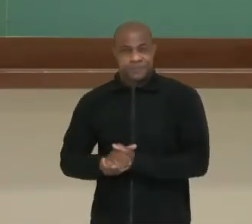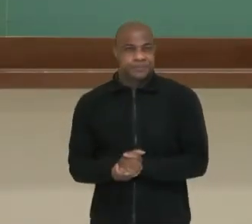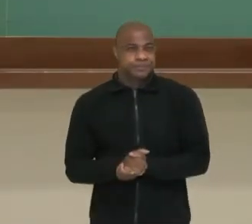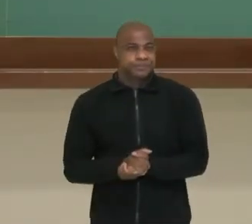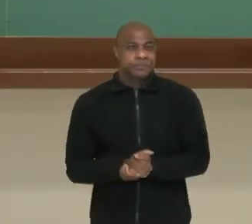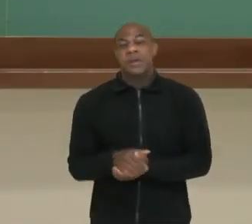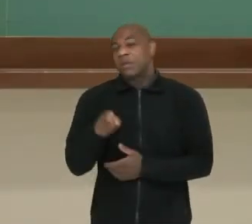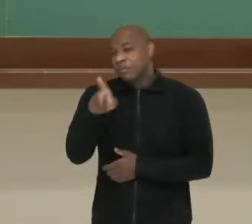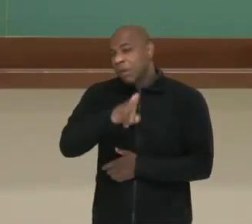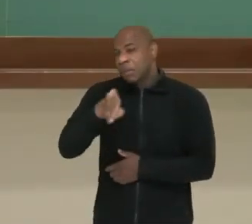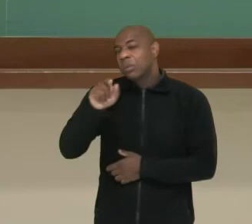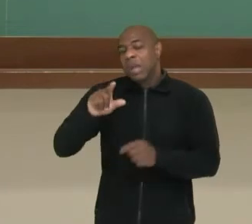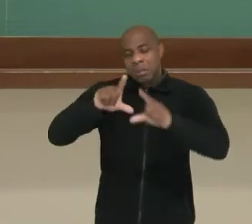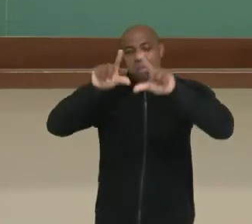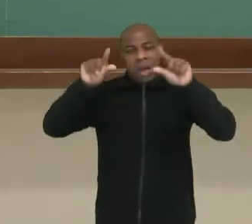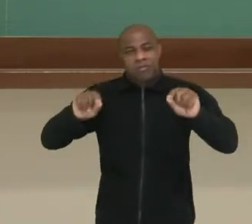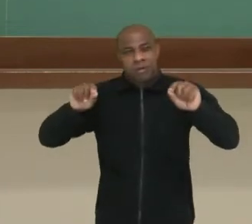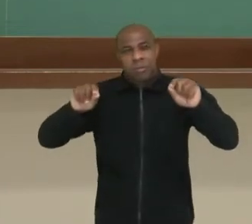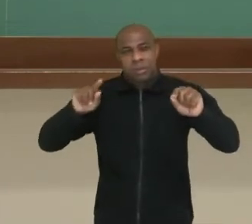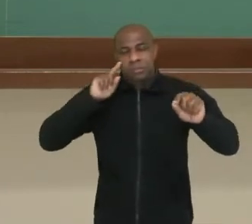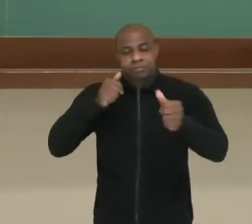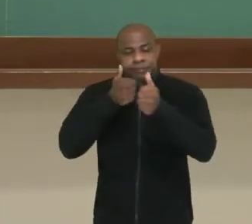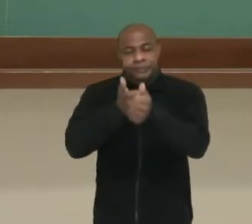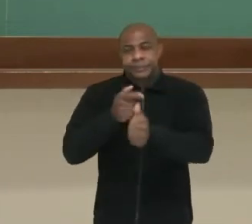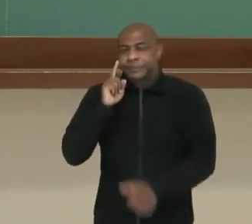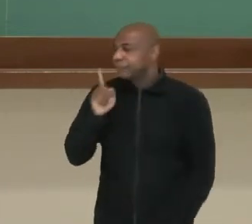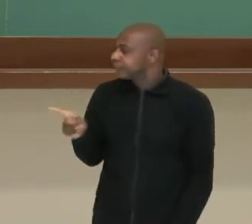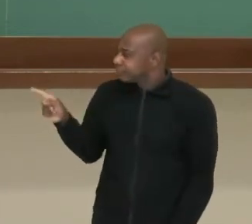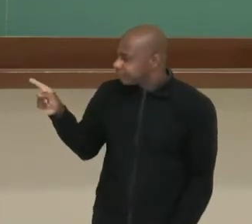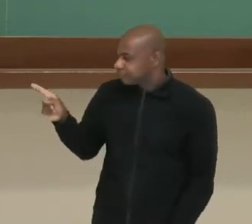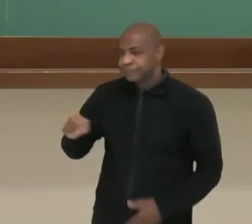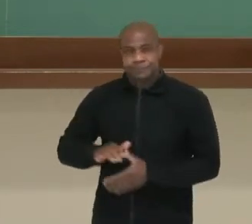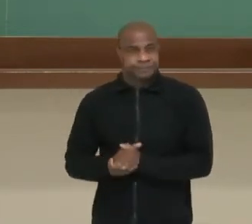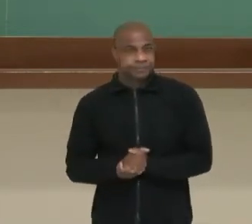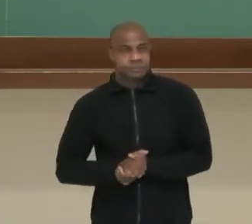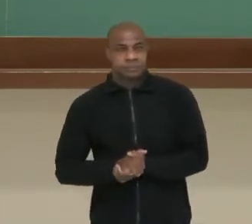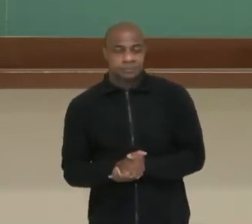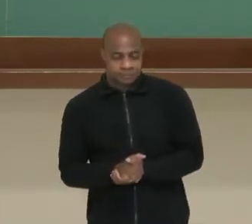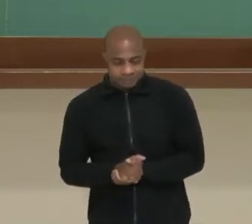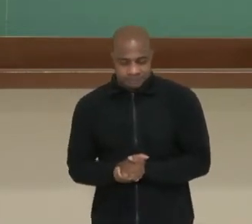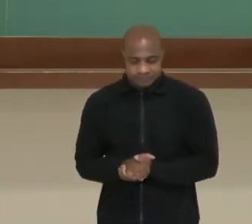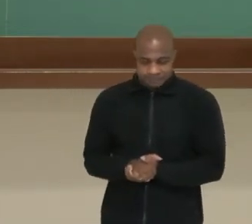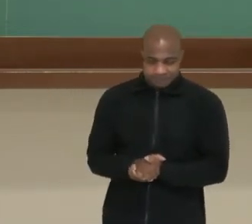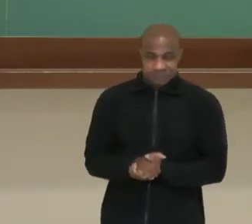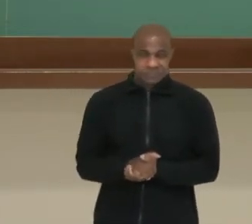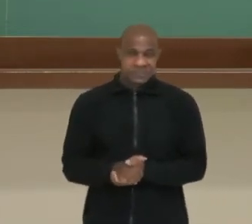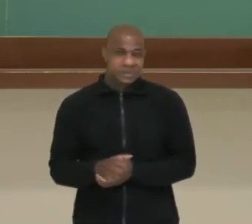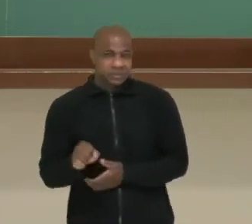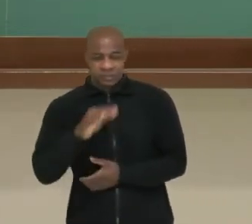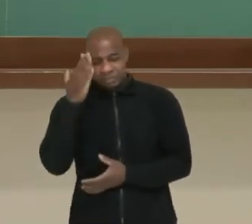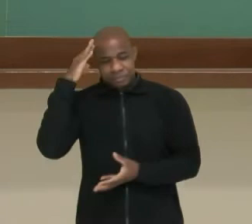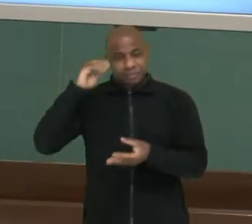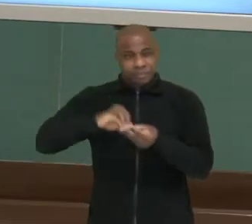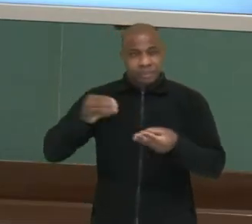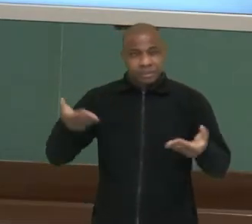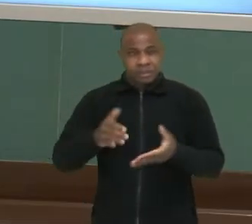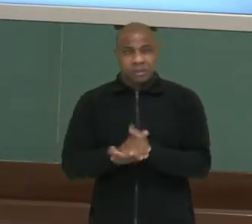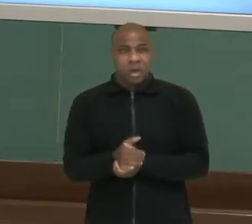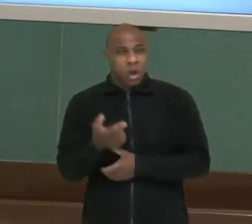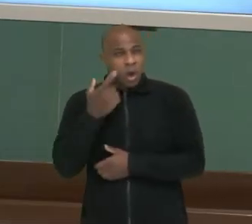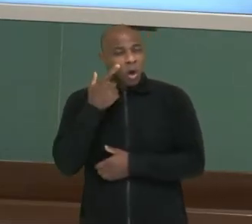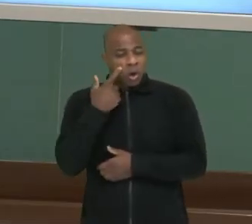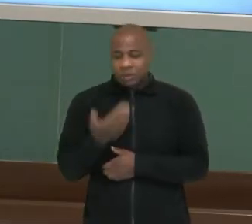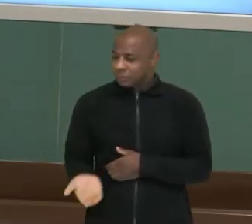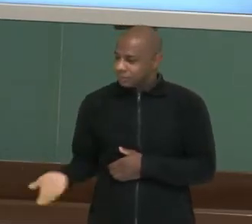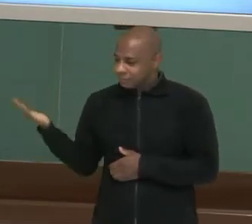padrão internacional não é quilômetro por hora, e sim metros por segundo. Se você pegou essa parte, olha